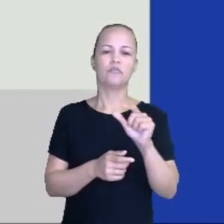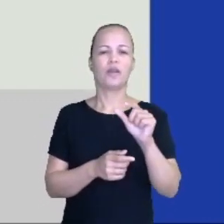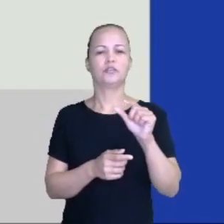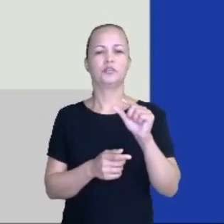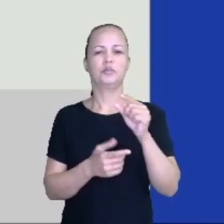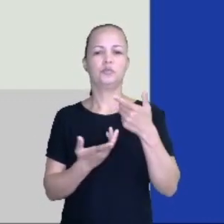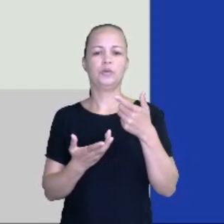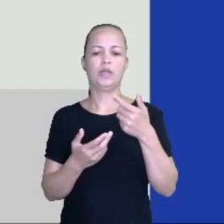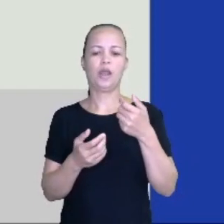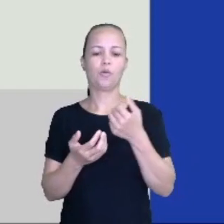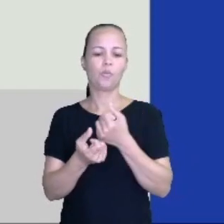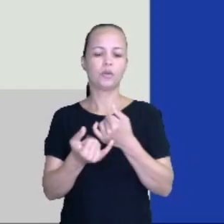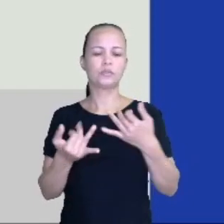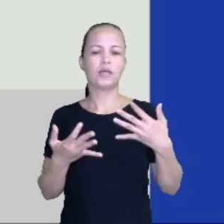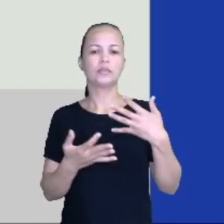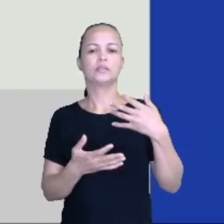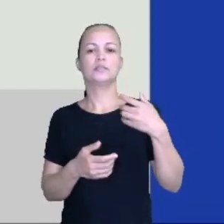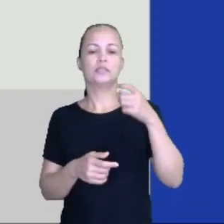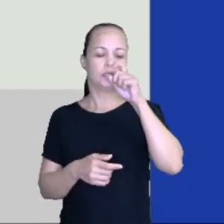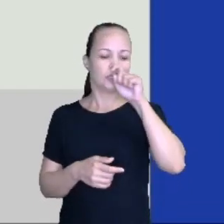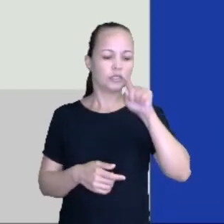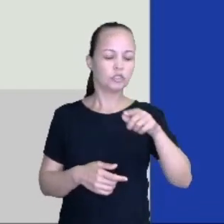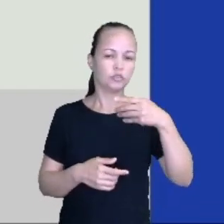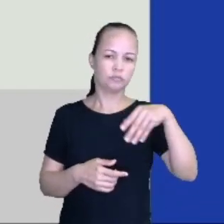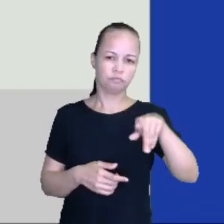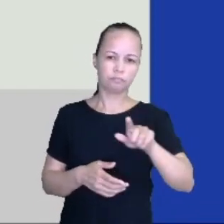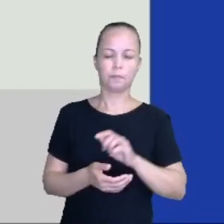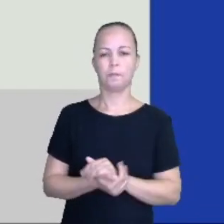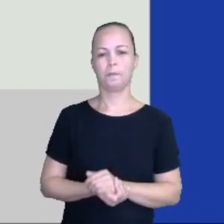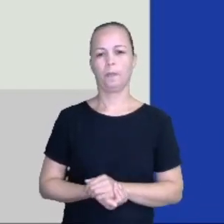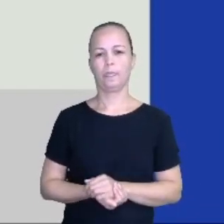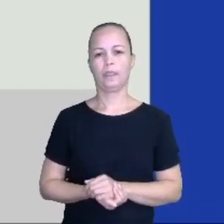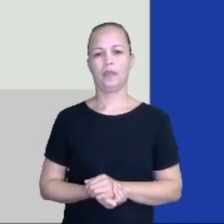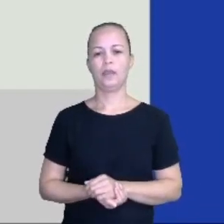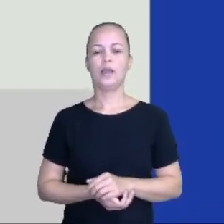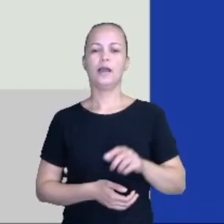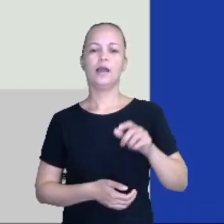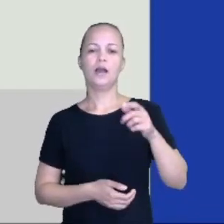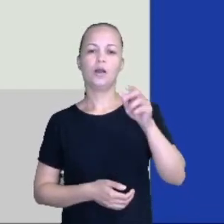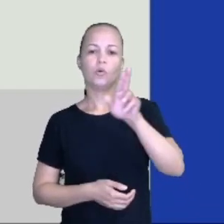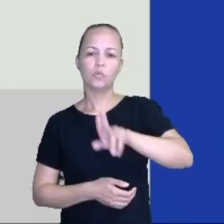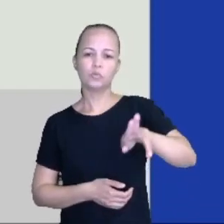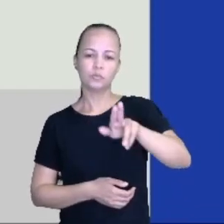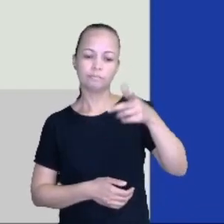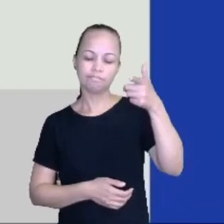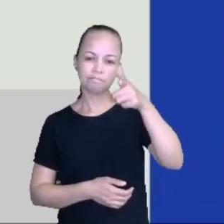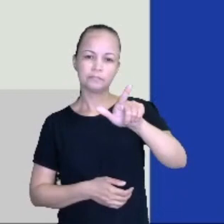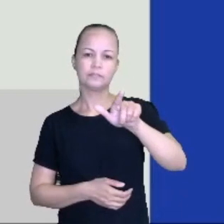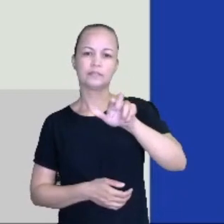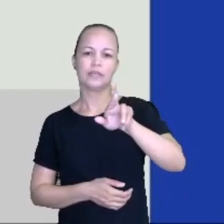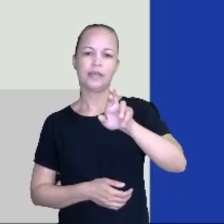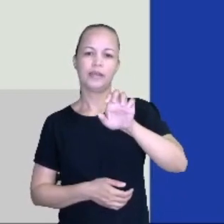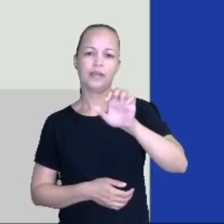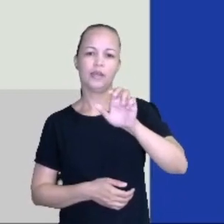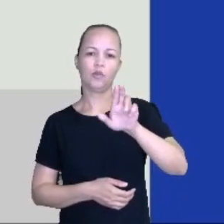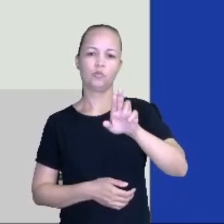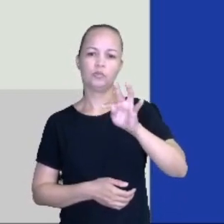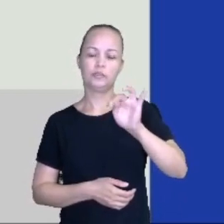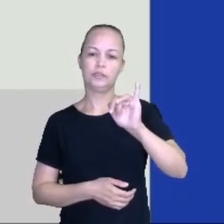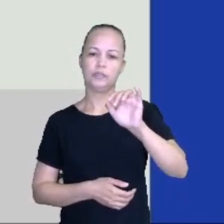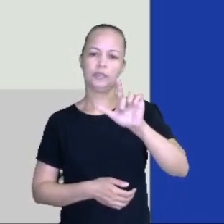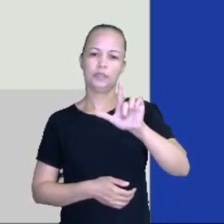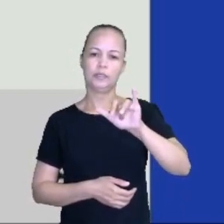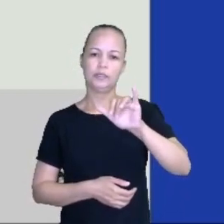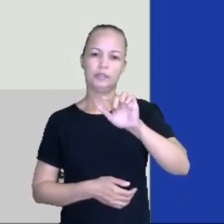também a quantidade de lixo que você vai botar fora. Reutilizar. O que é reutilizar? Reutilizar é pegar